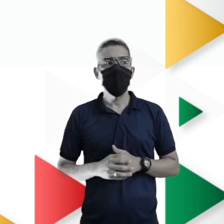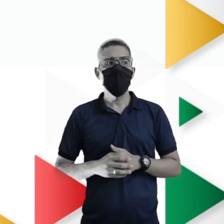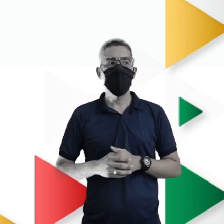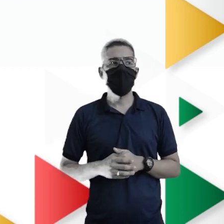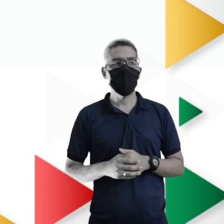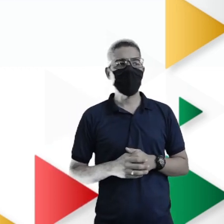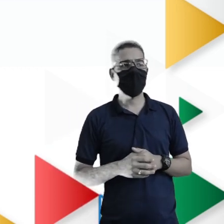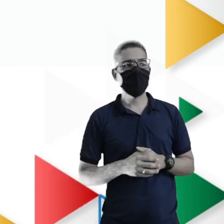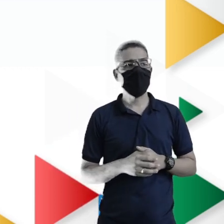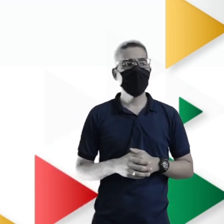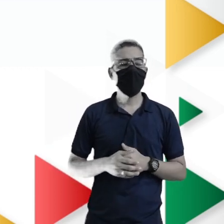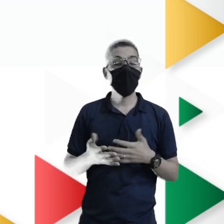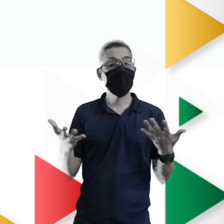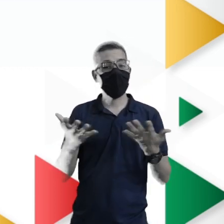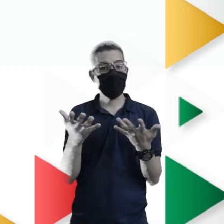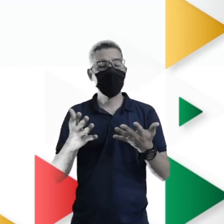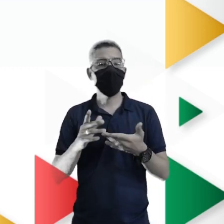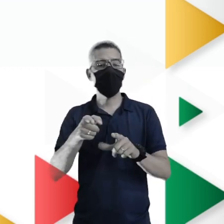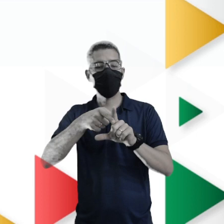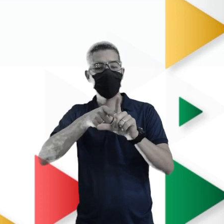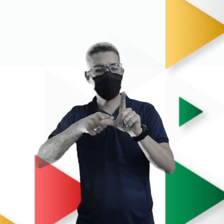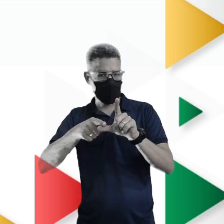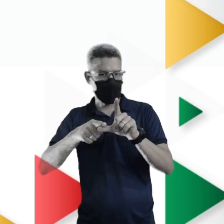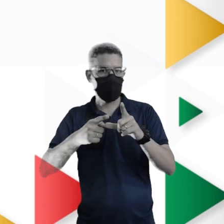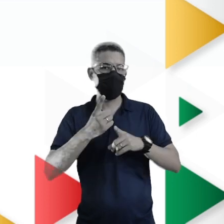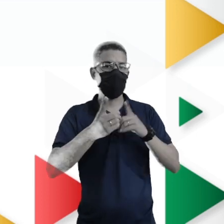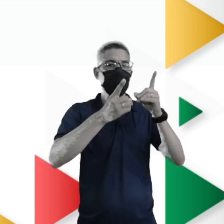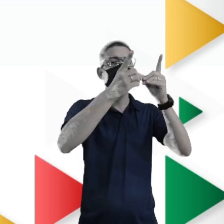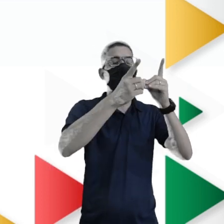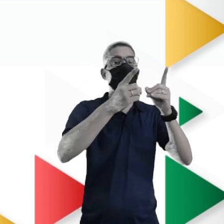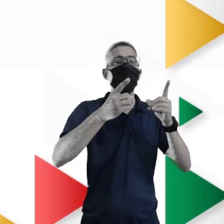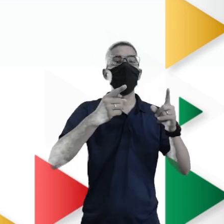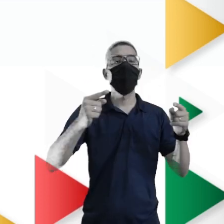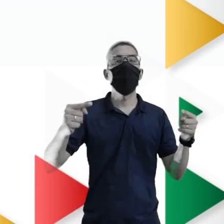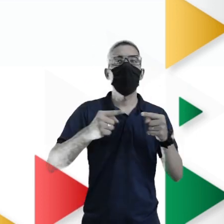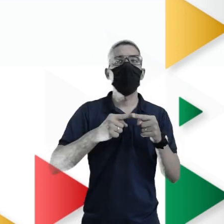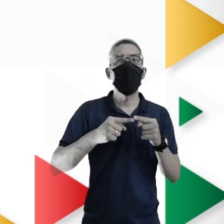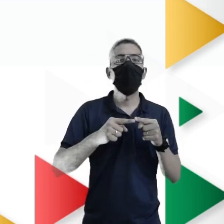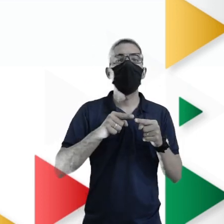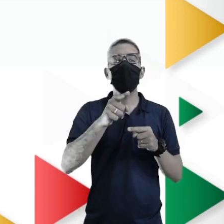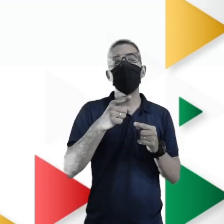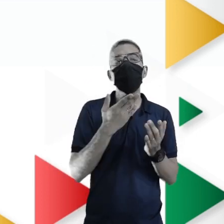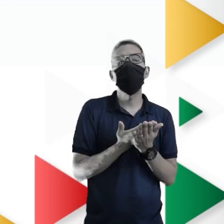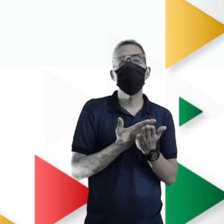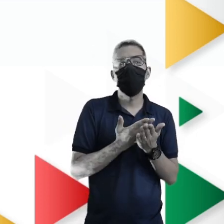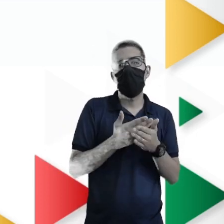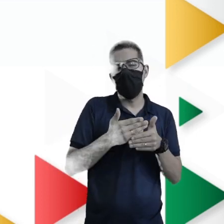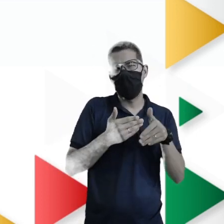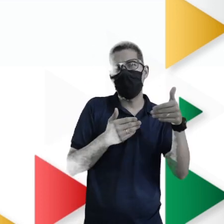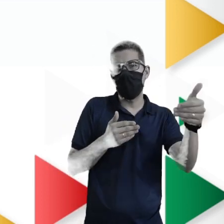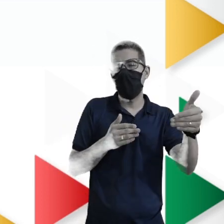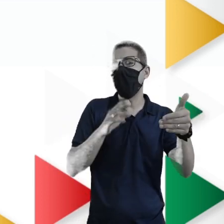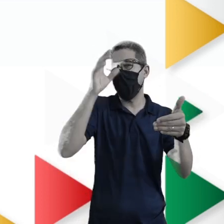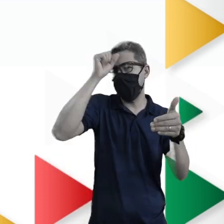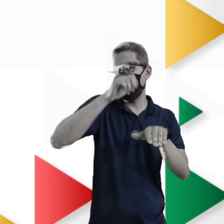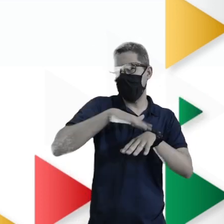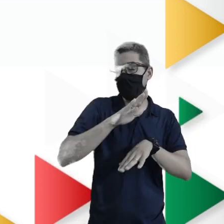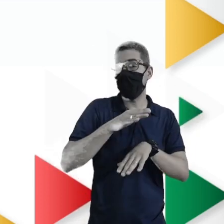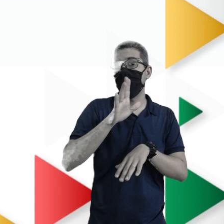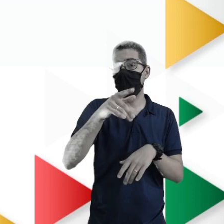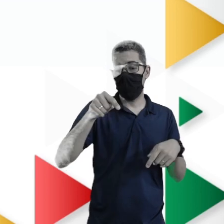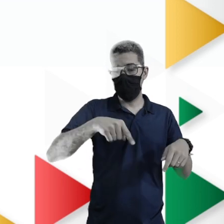vai ao ângulo dinâmico. Então quando a gente fala de ângulo dinâmico, vocês ainda vão aprender um pouquinho sobre isso. A gente vai falar